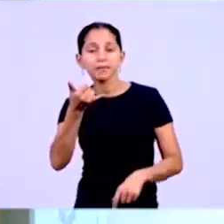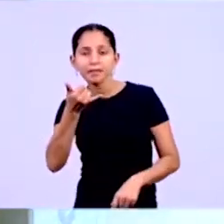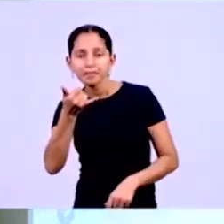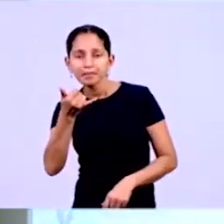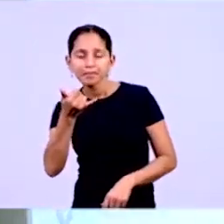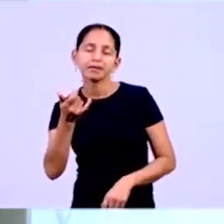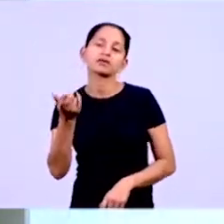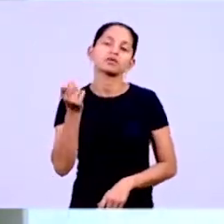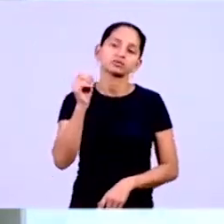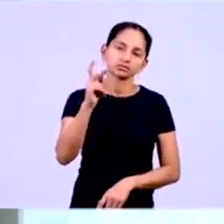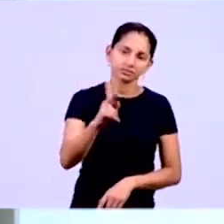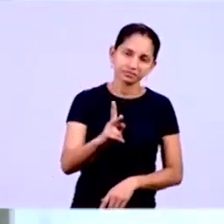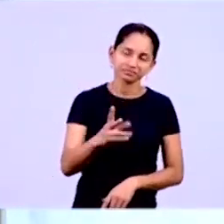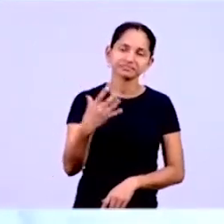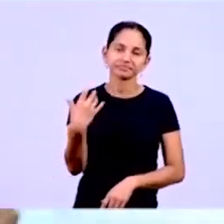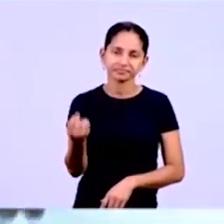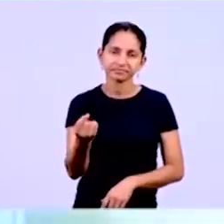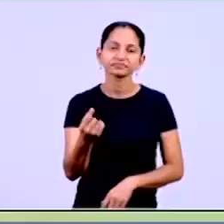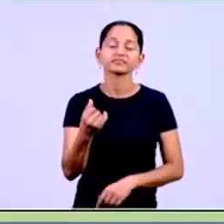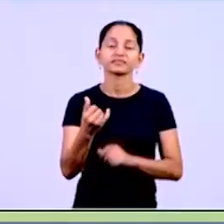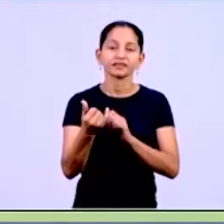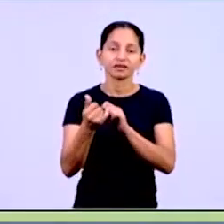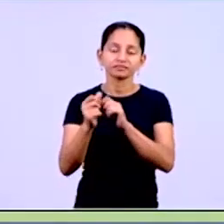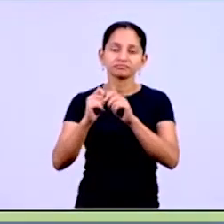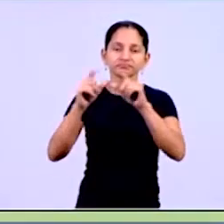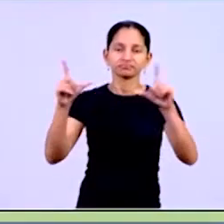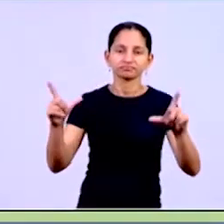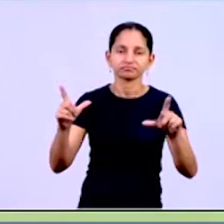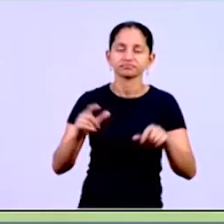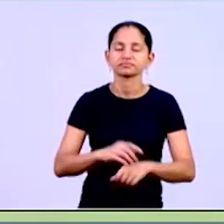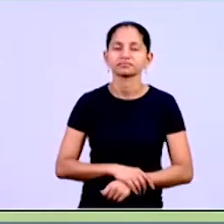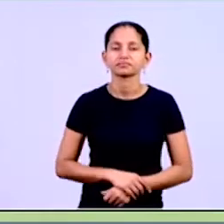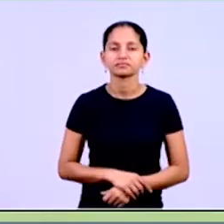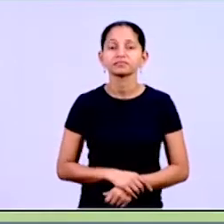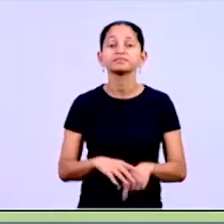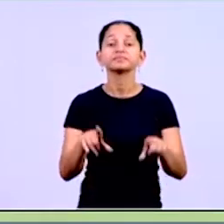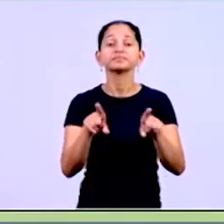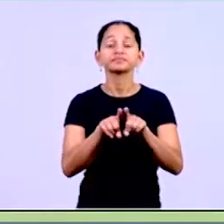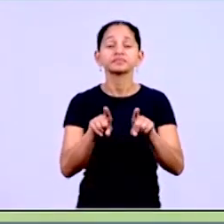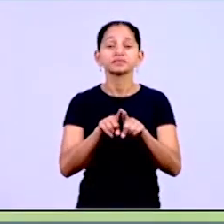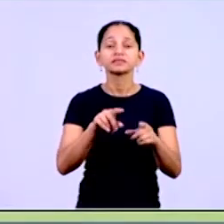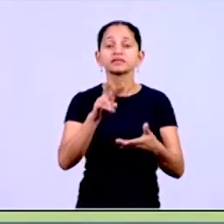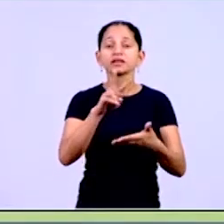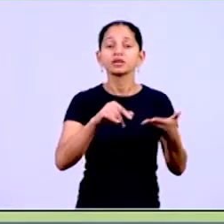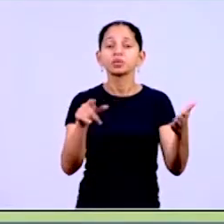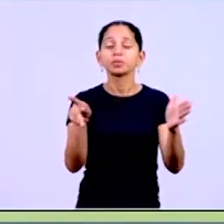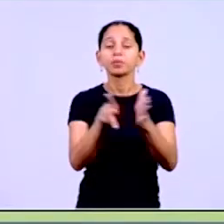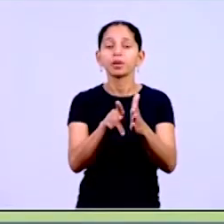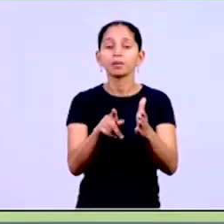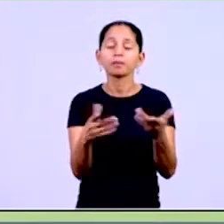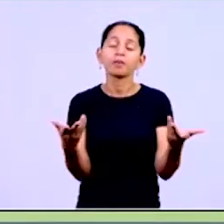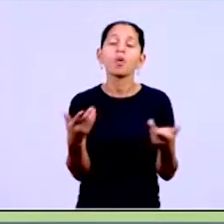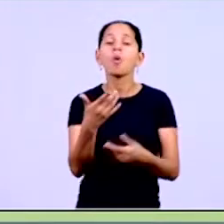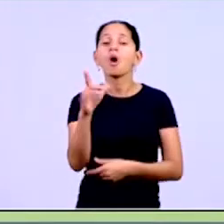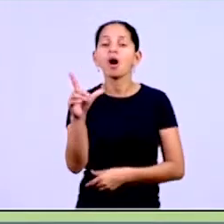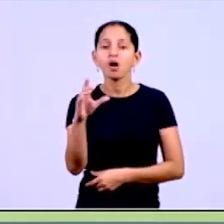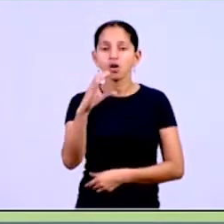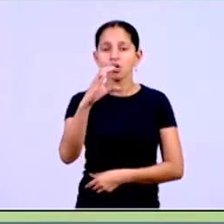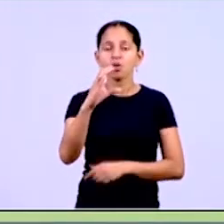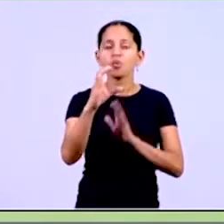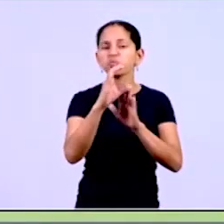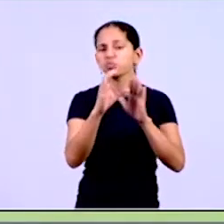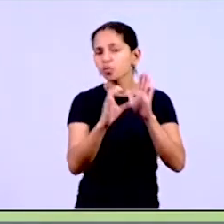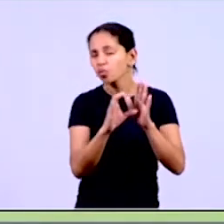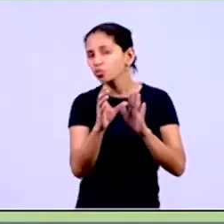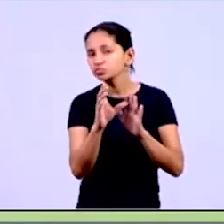Então, esses seriam os leitores biométricos. Ele está ganhando grande força, né? Leitores de código de barra, gente. Código de